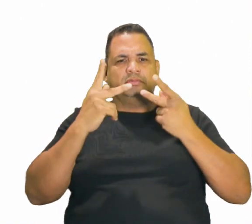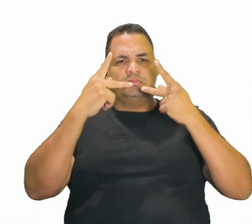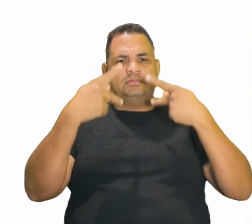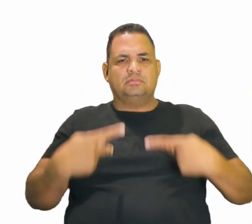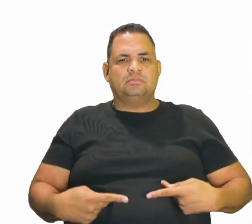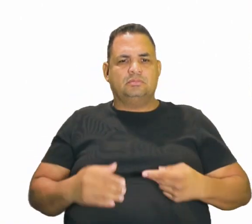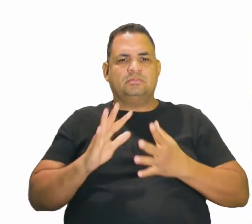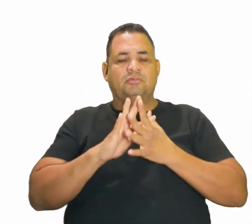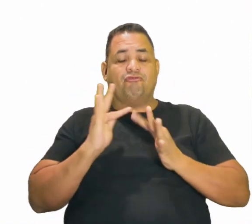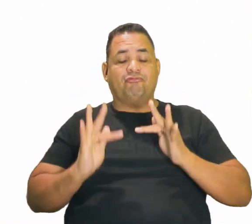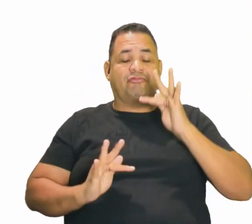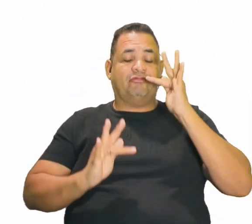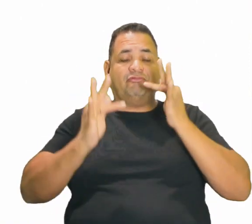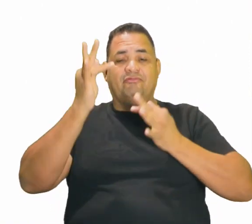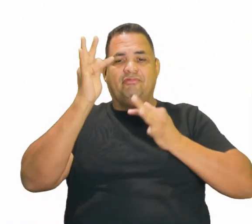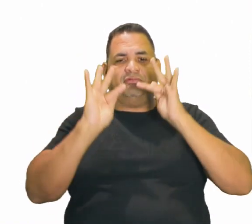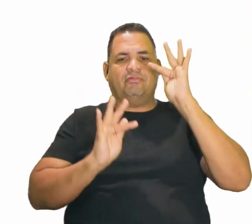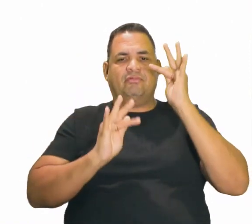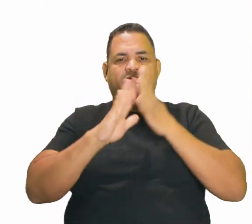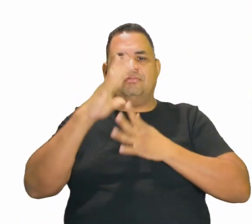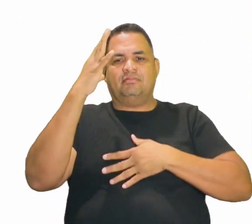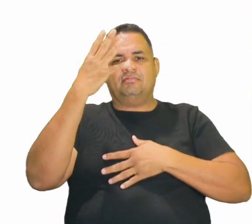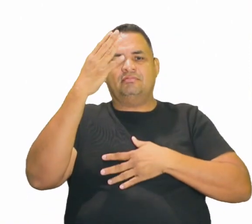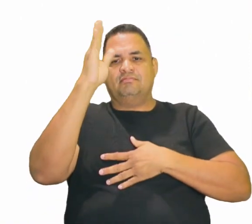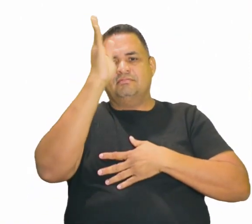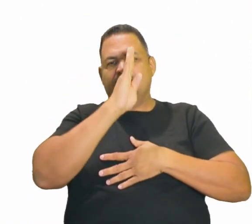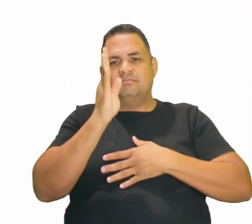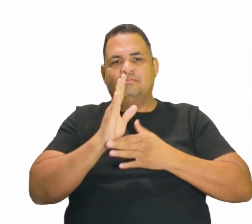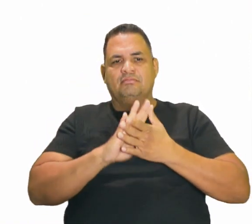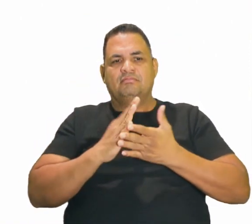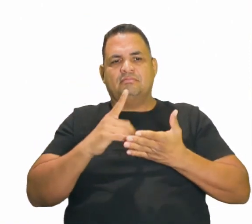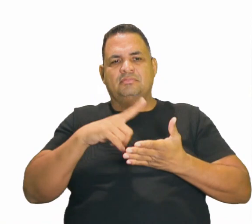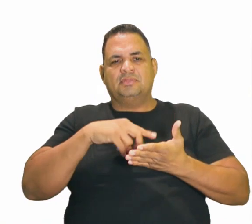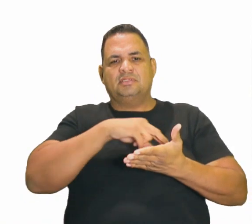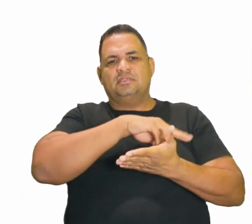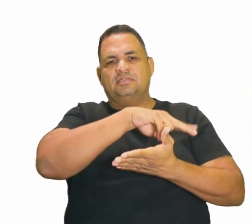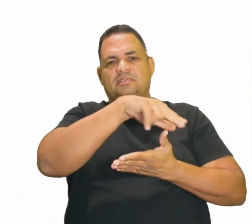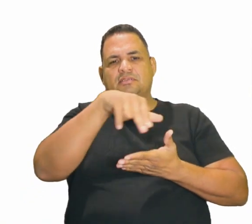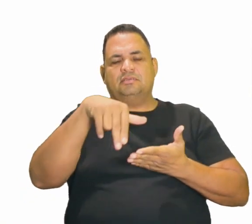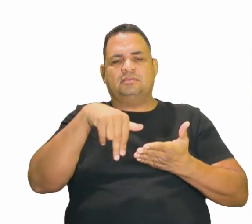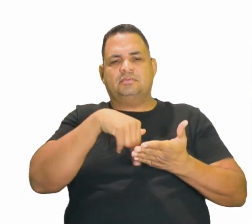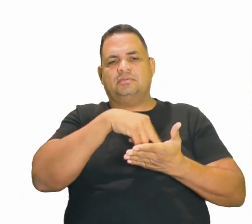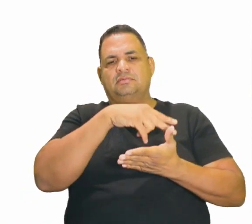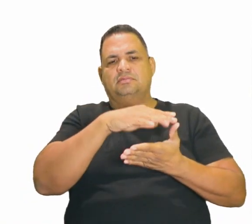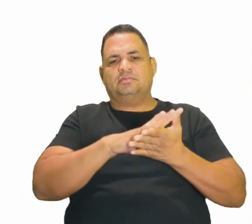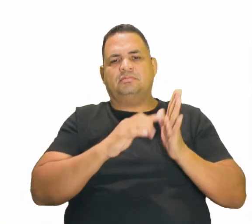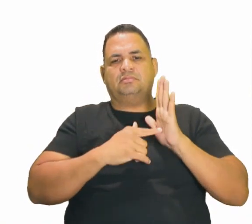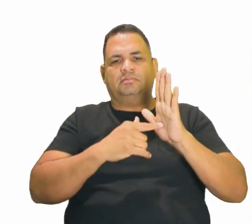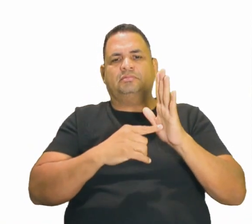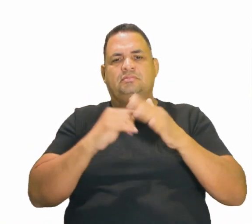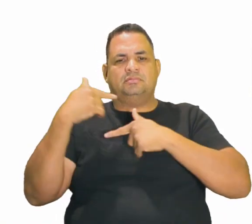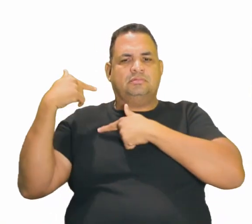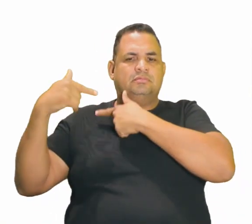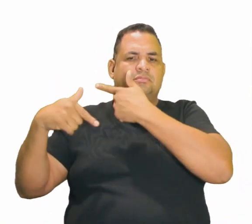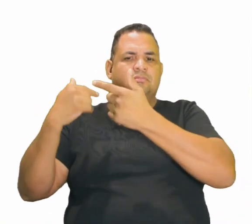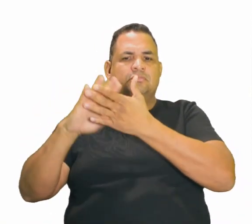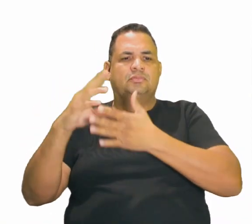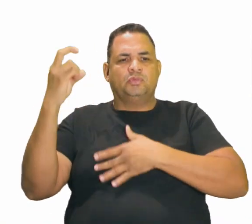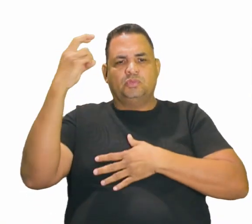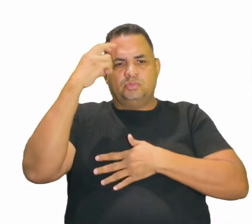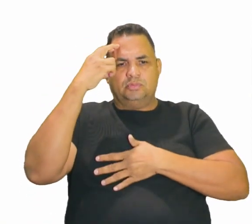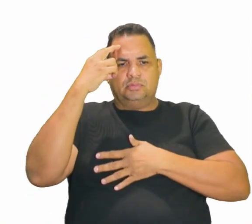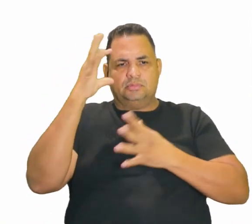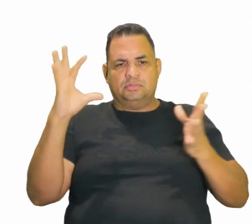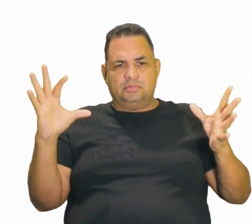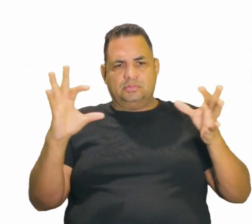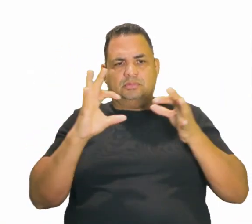em danças que representam tradições e a cultura de várias regiões do país estão ligadas